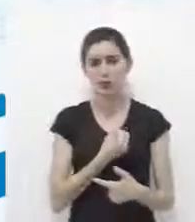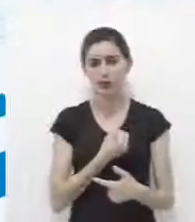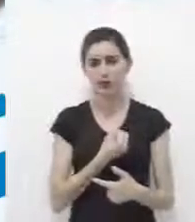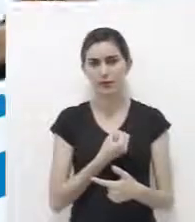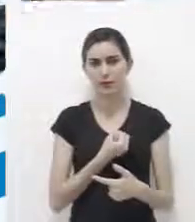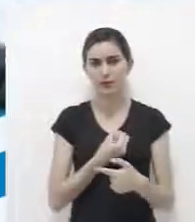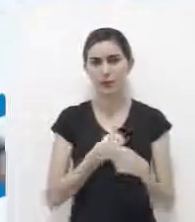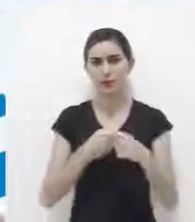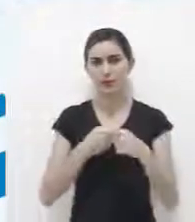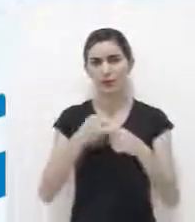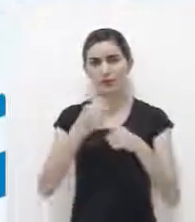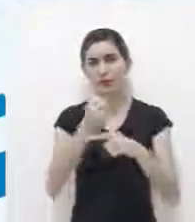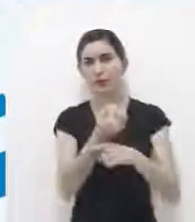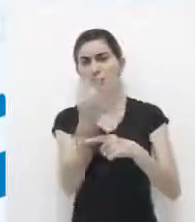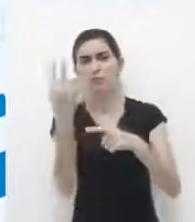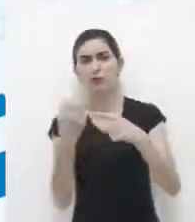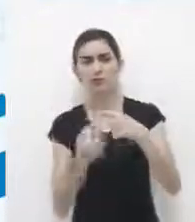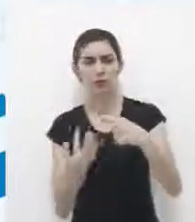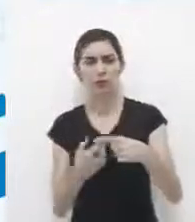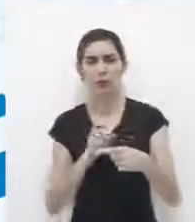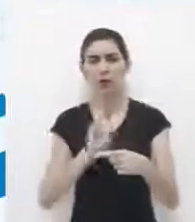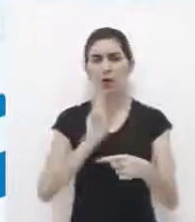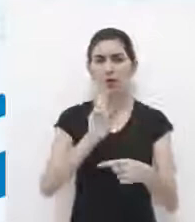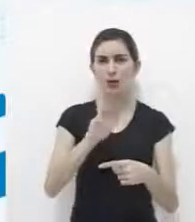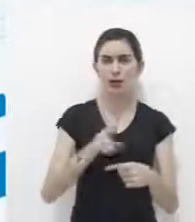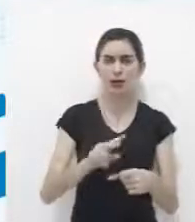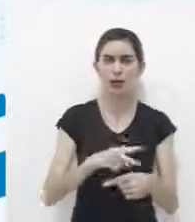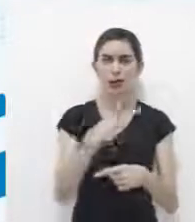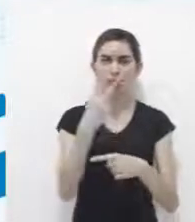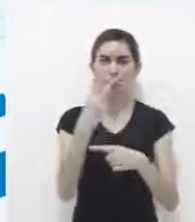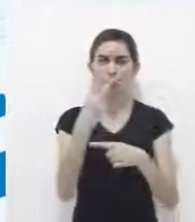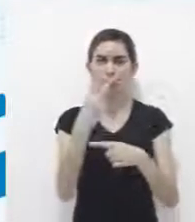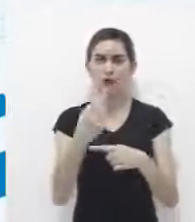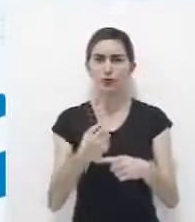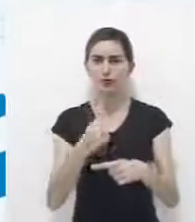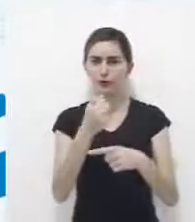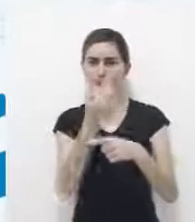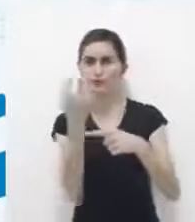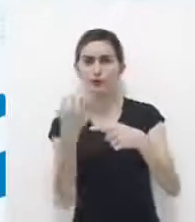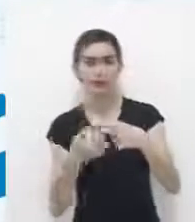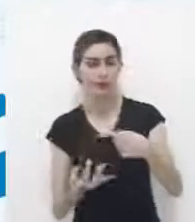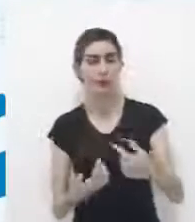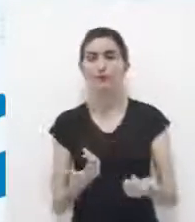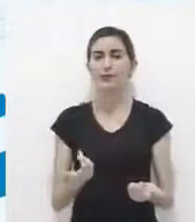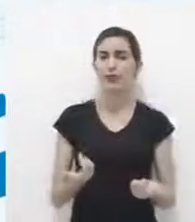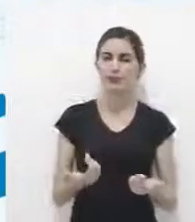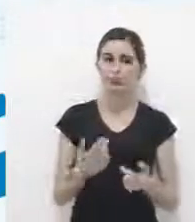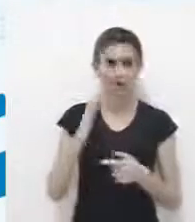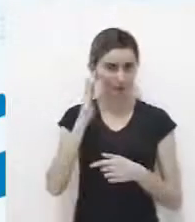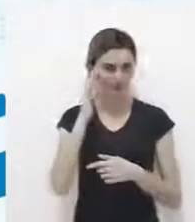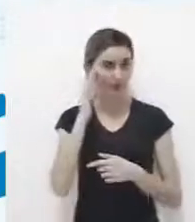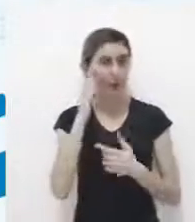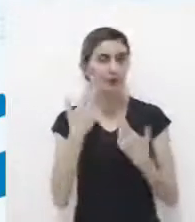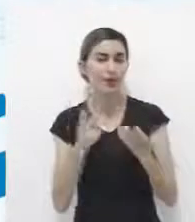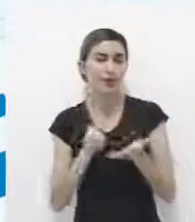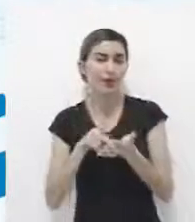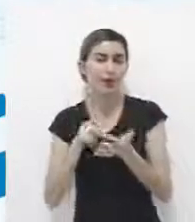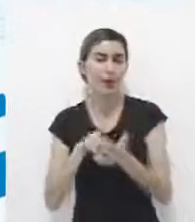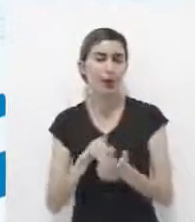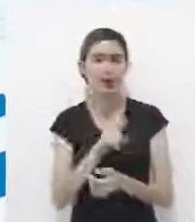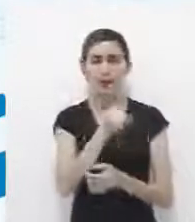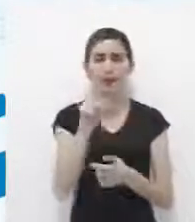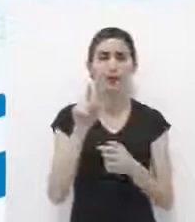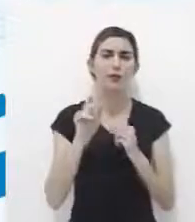números racionais, que é justamente a razão entre dois inteiros. Ok, pessoal? Então, na